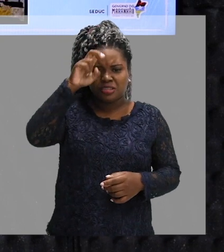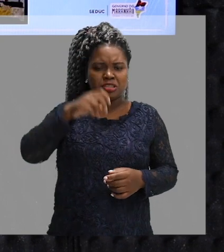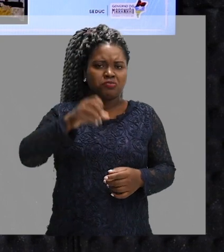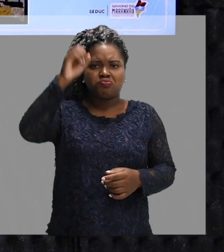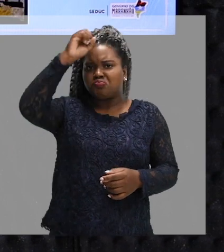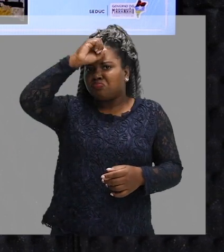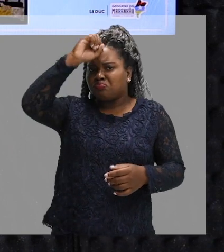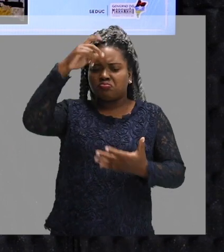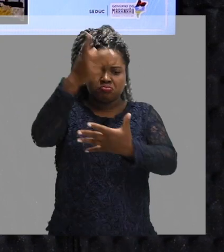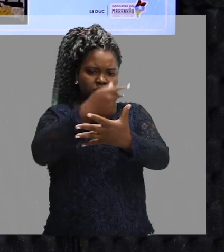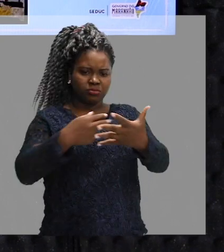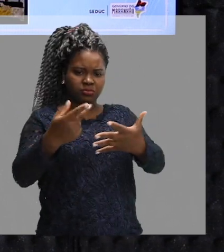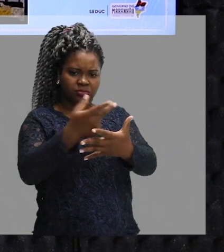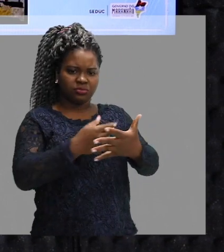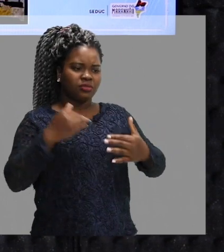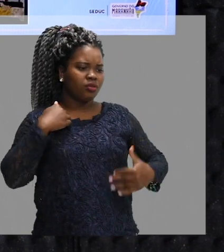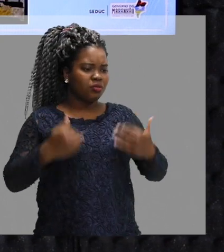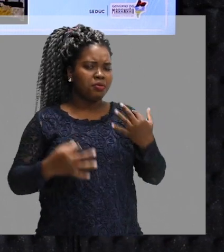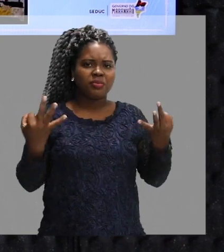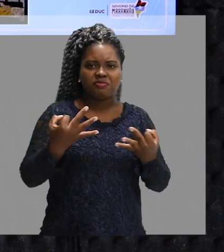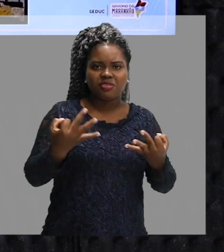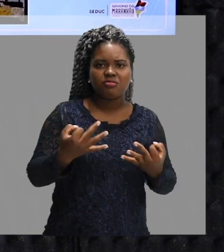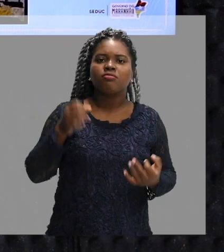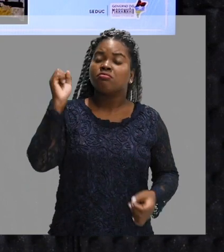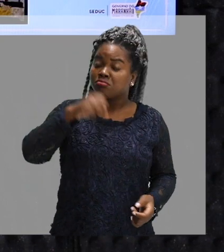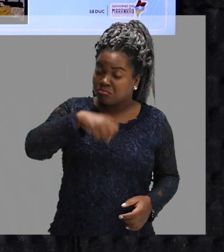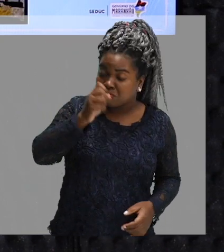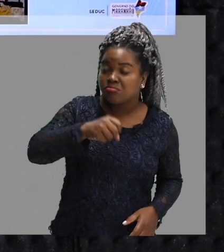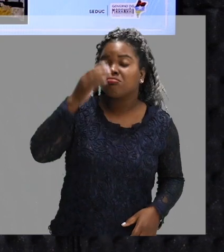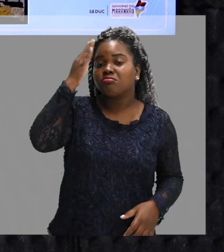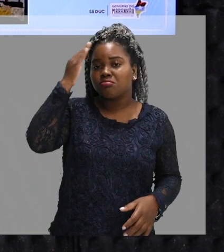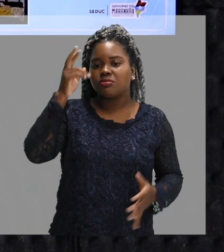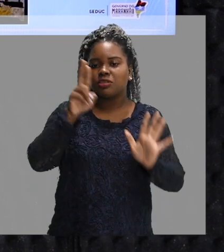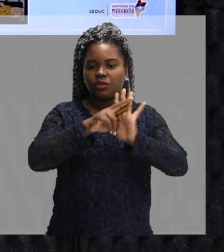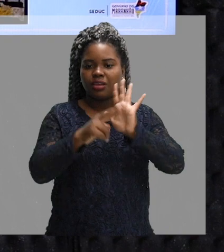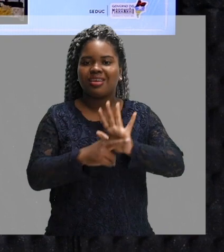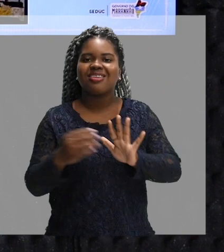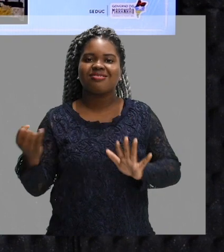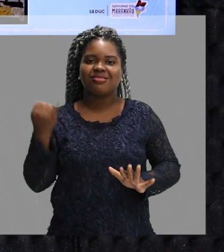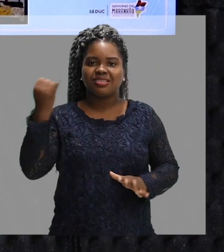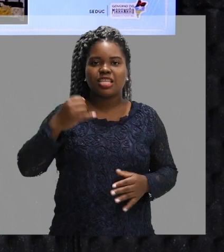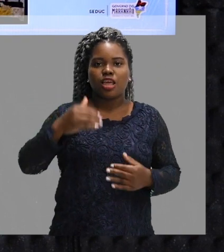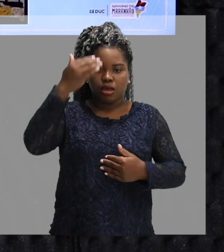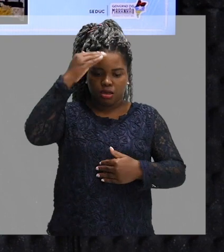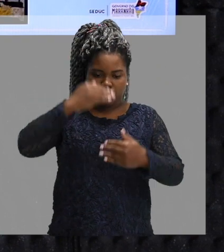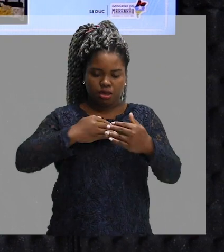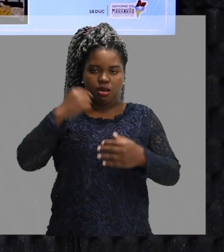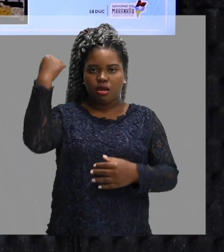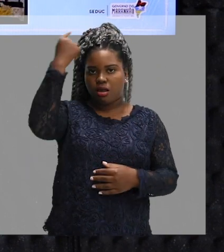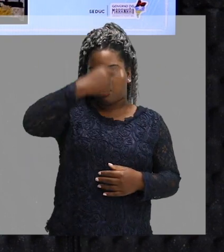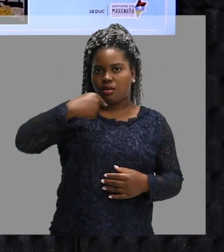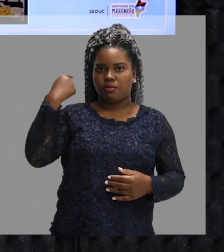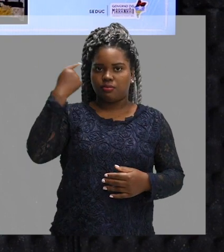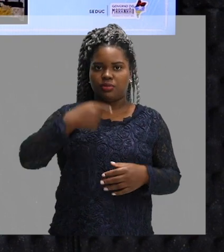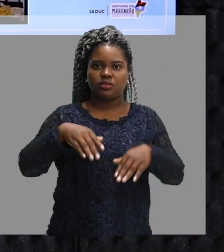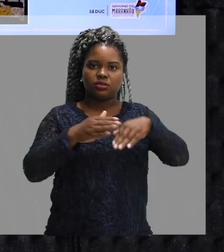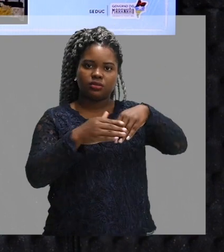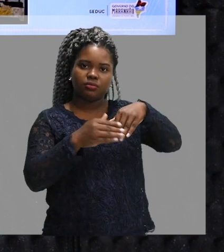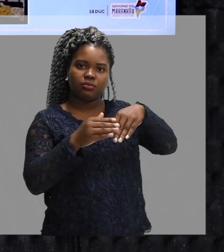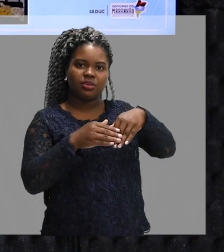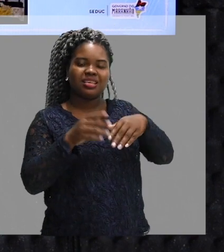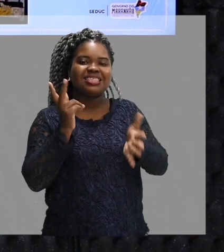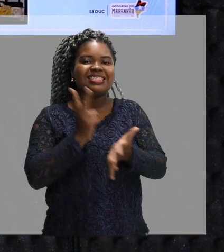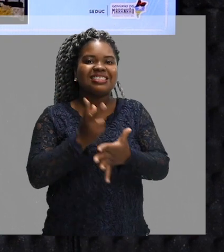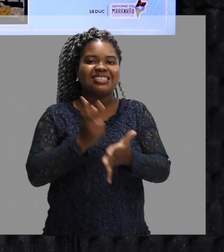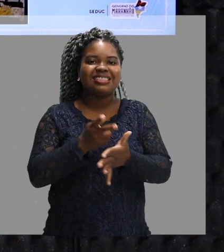falei que a religião determinava? Então, regra mais importante: cabeça e pé representados de lado, tronco